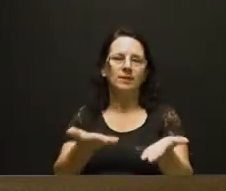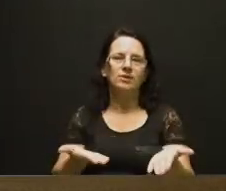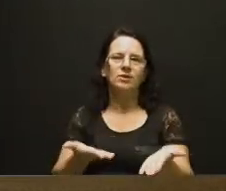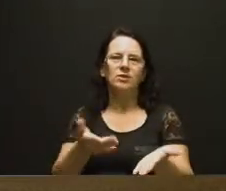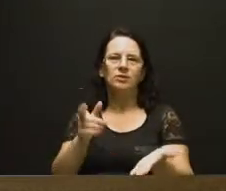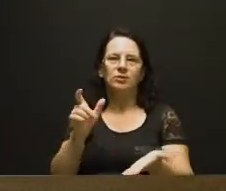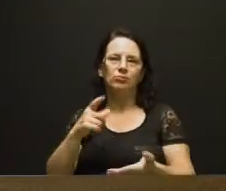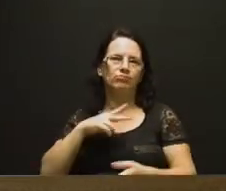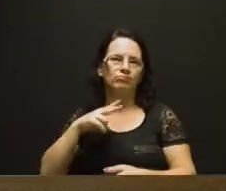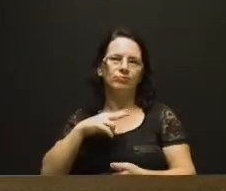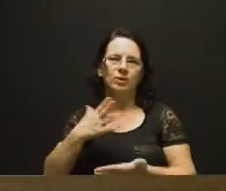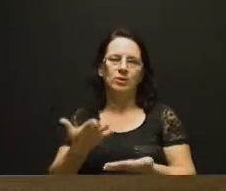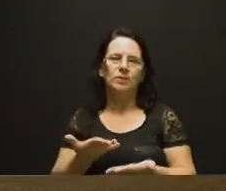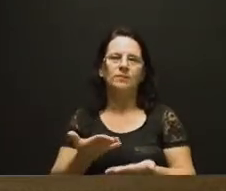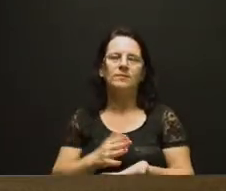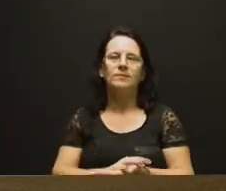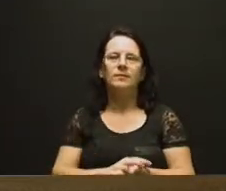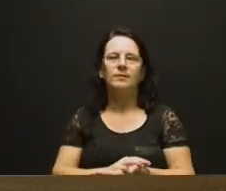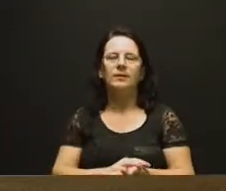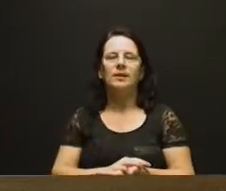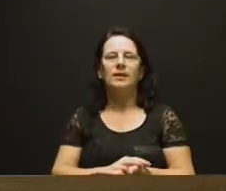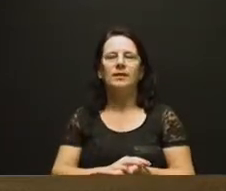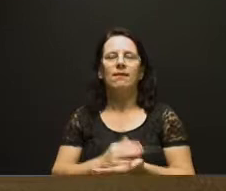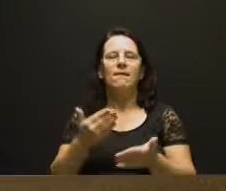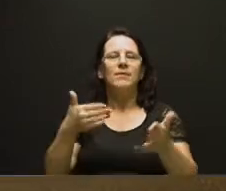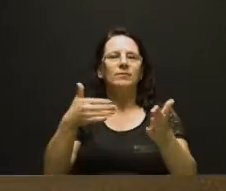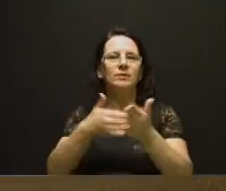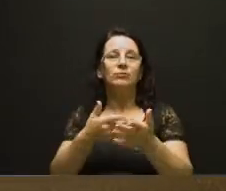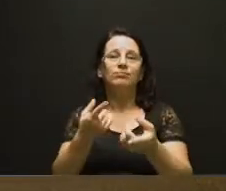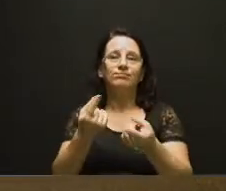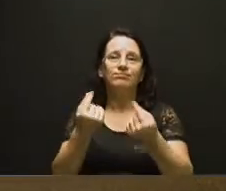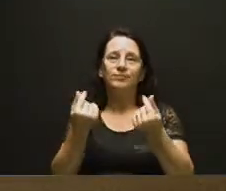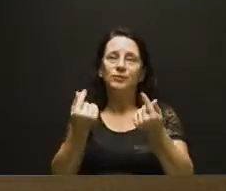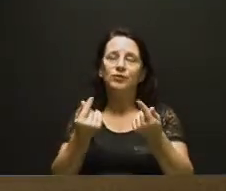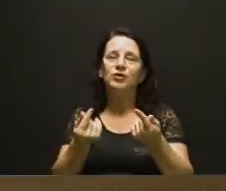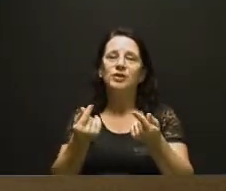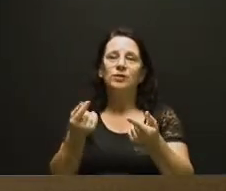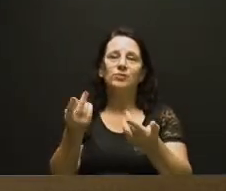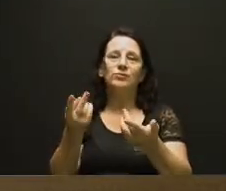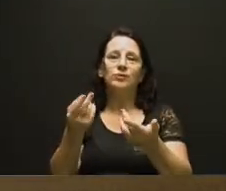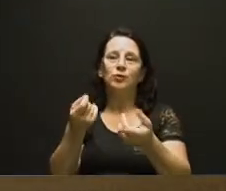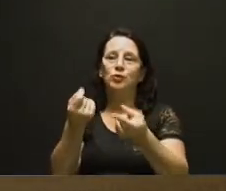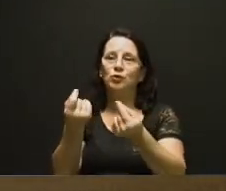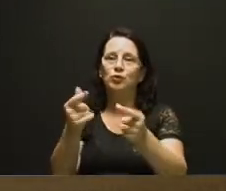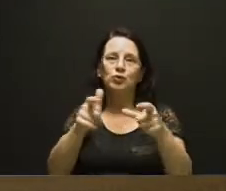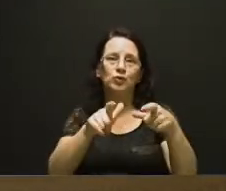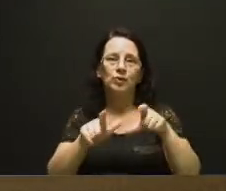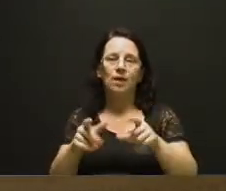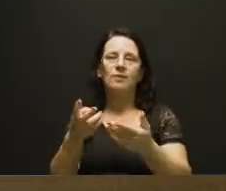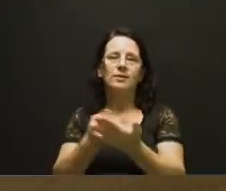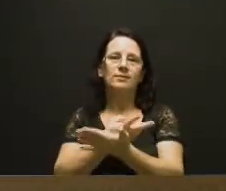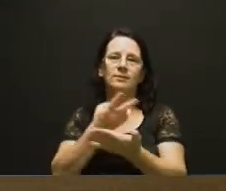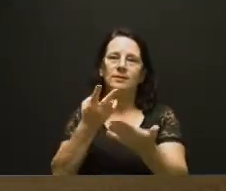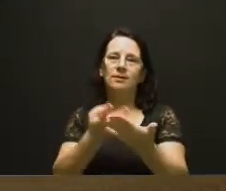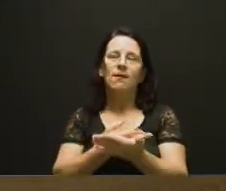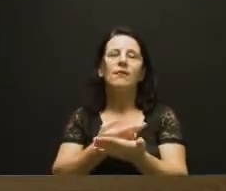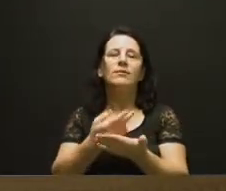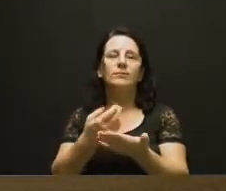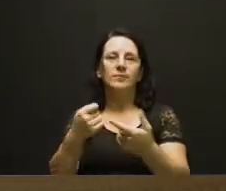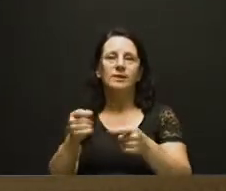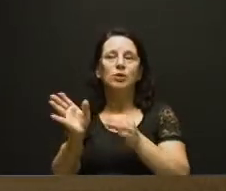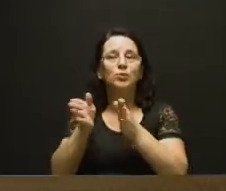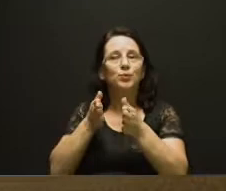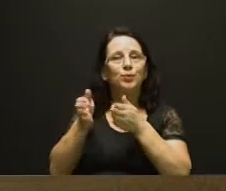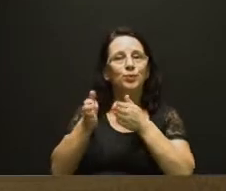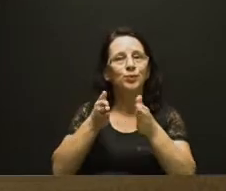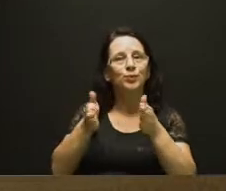pessoais as limitações são orçamentárias são dinheiros mal gerido eu tentando engrenar sua máquina mas fé